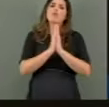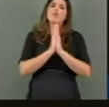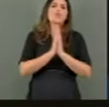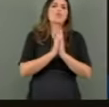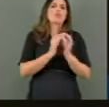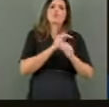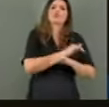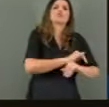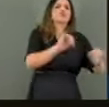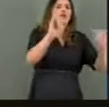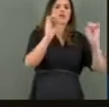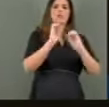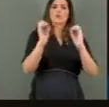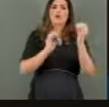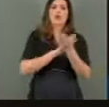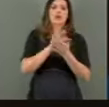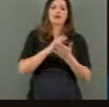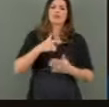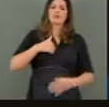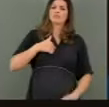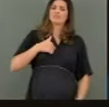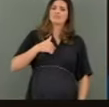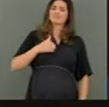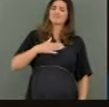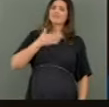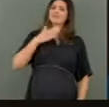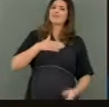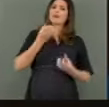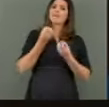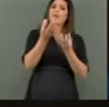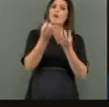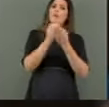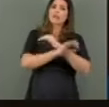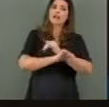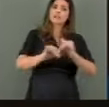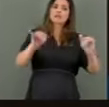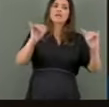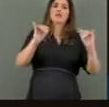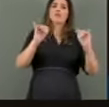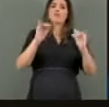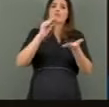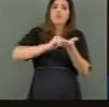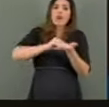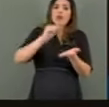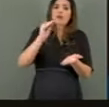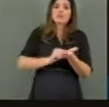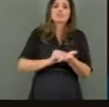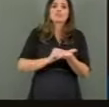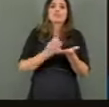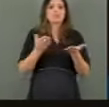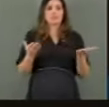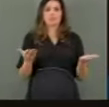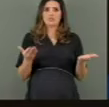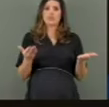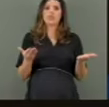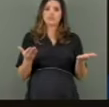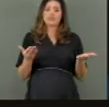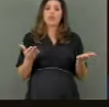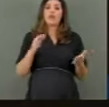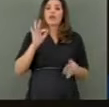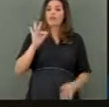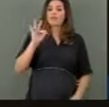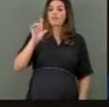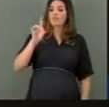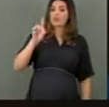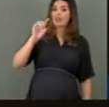divulgado e me impacta como a falta de informação nesse volume acontece em vários meios. O